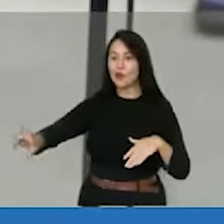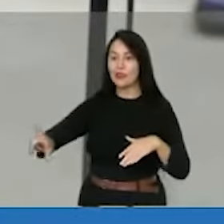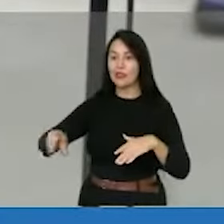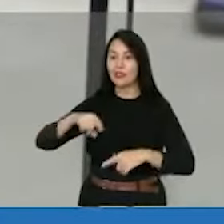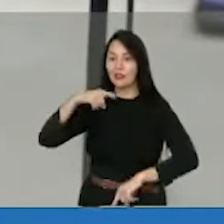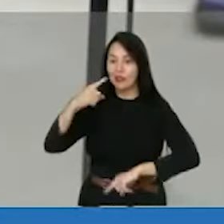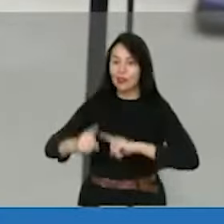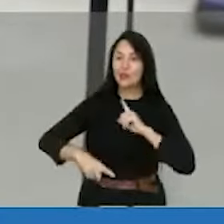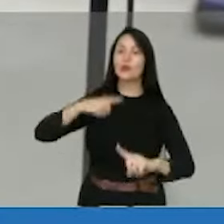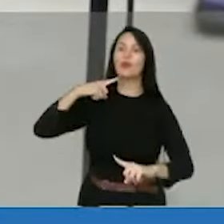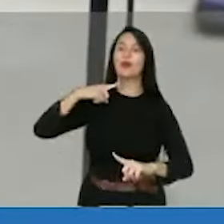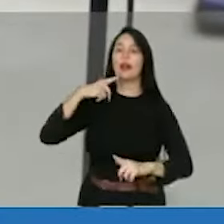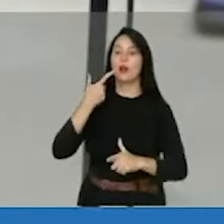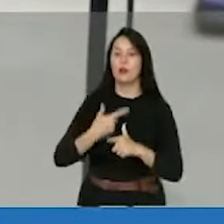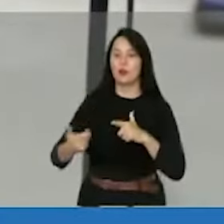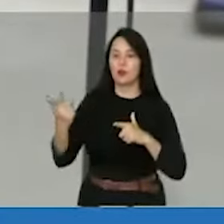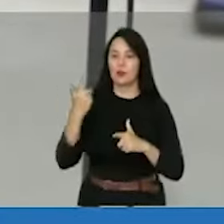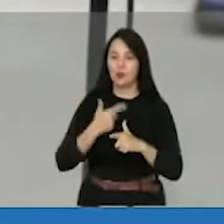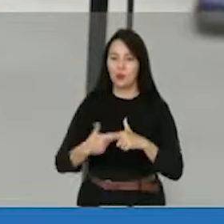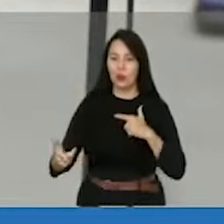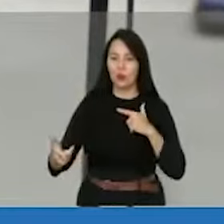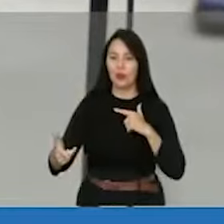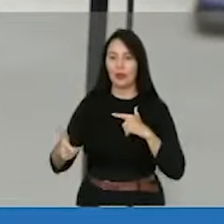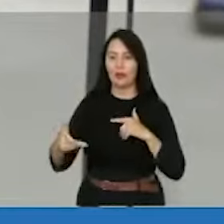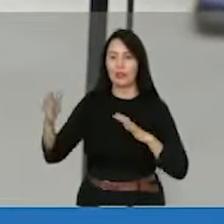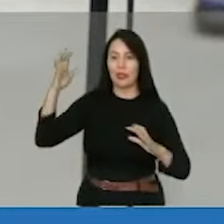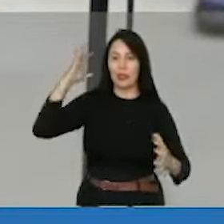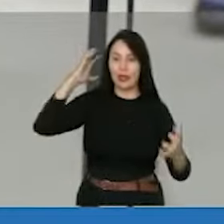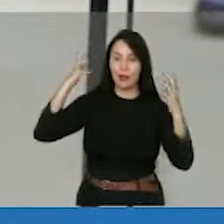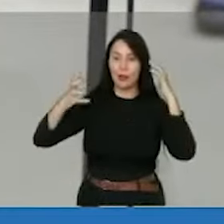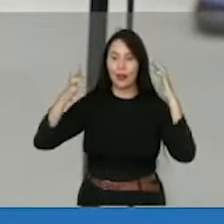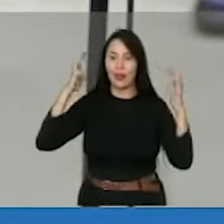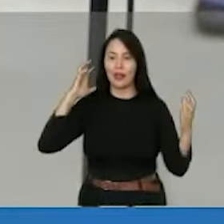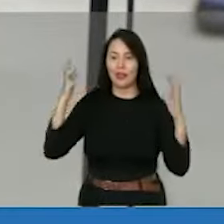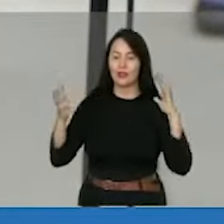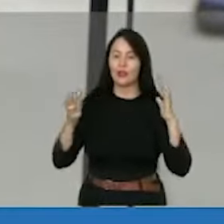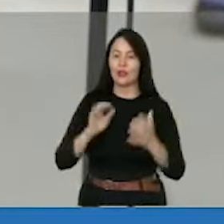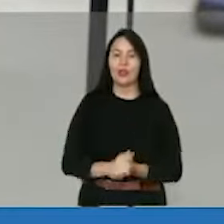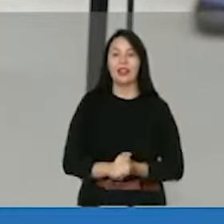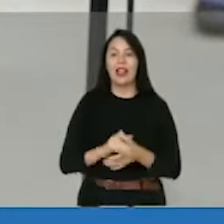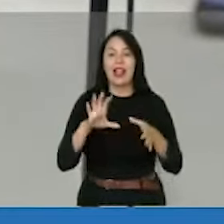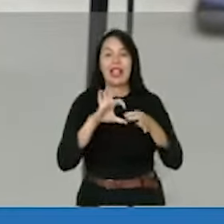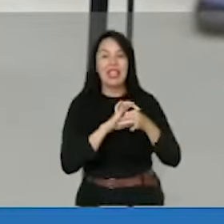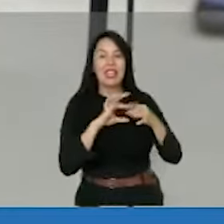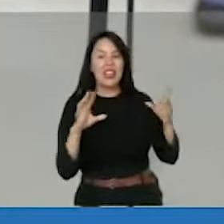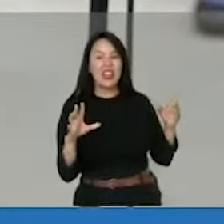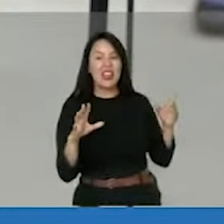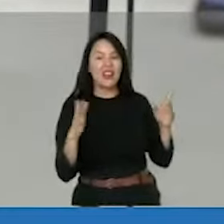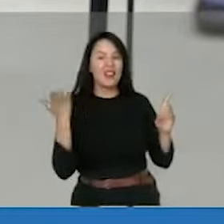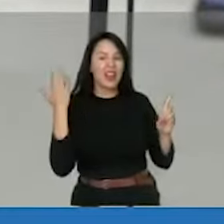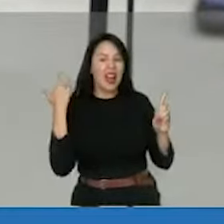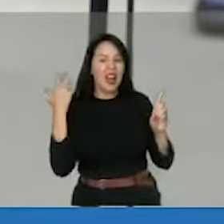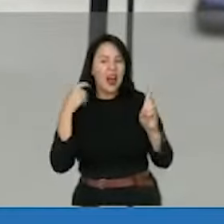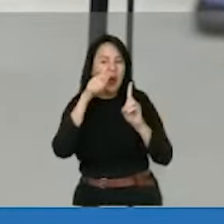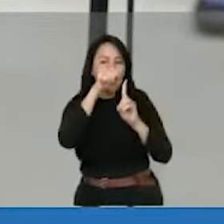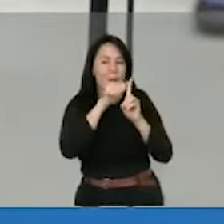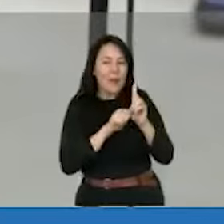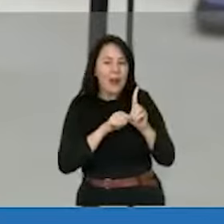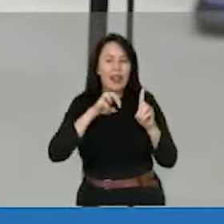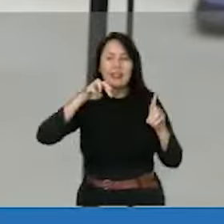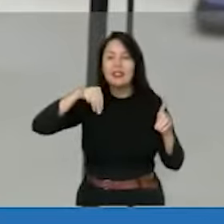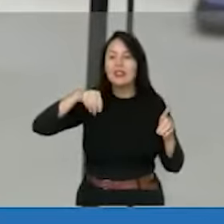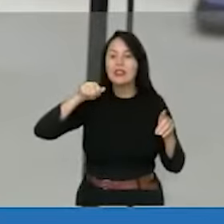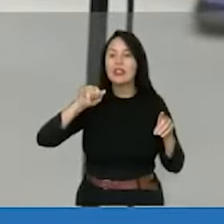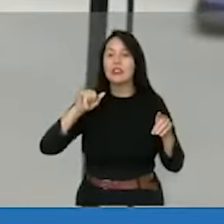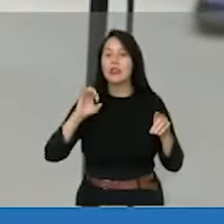de calamidade. E eu vou repetir que estão disponíveis desde maio. Desde maio. E aqui o que se